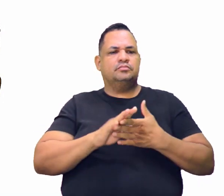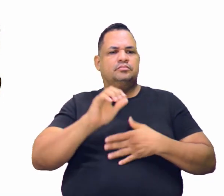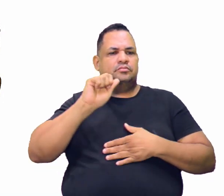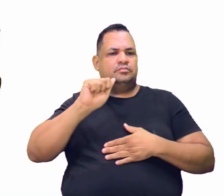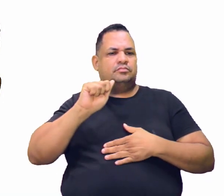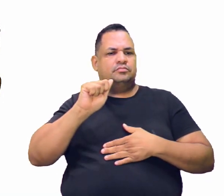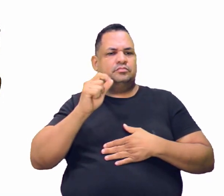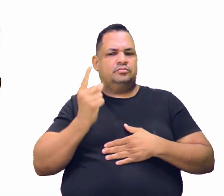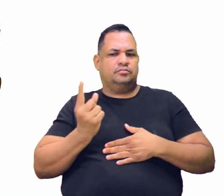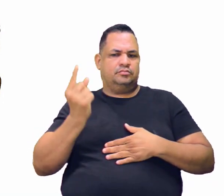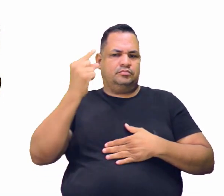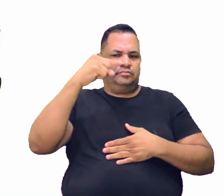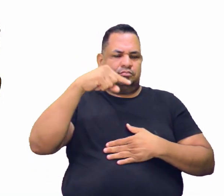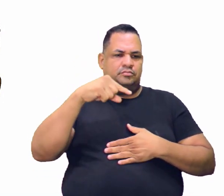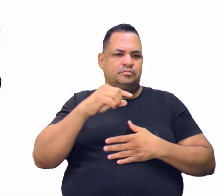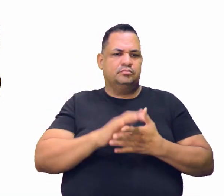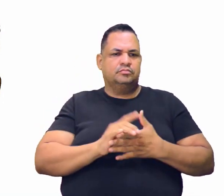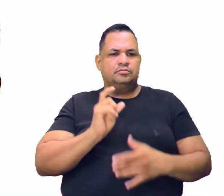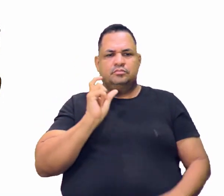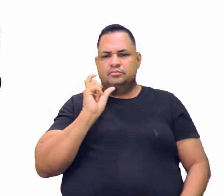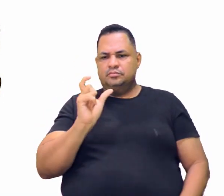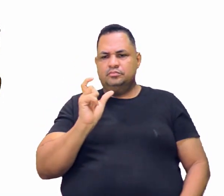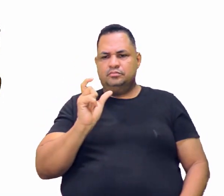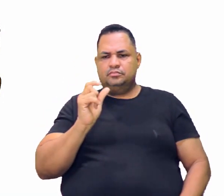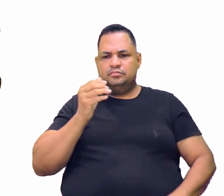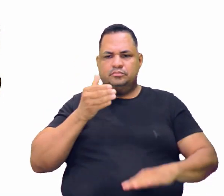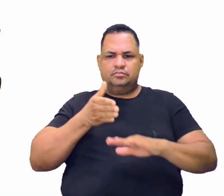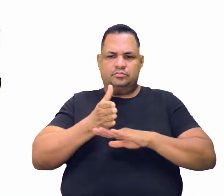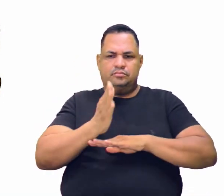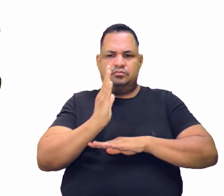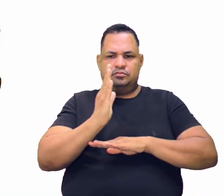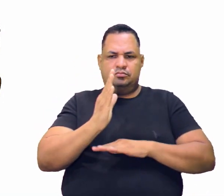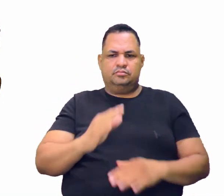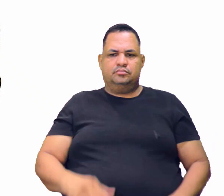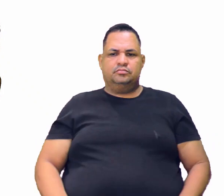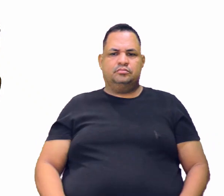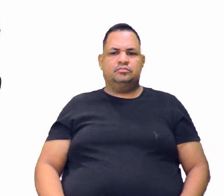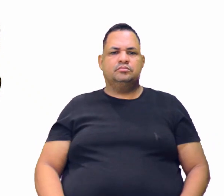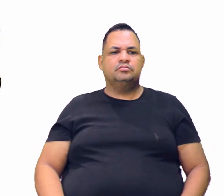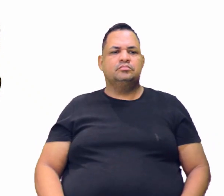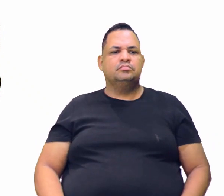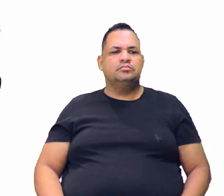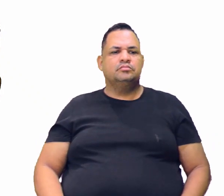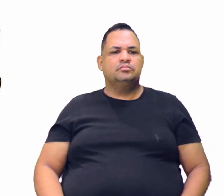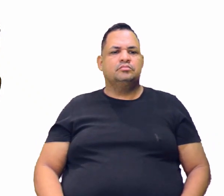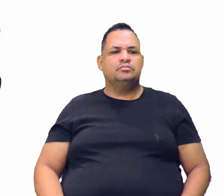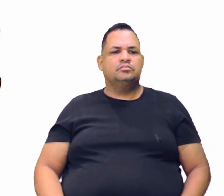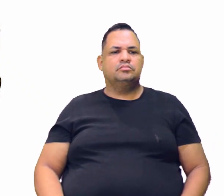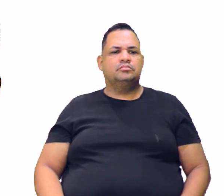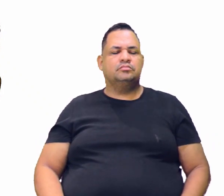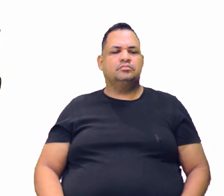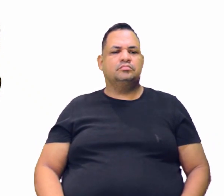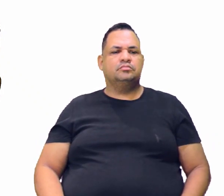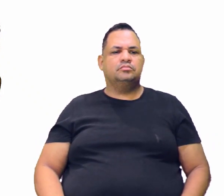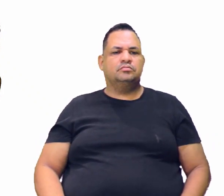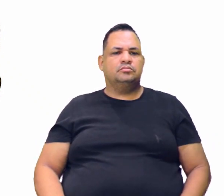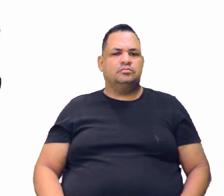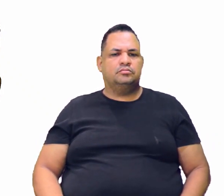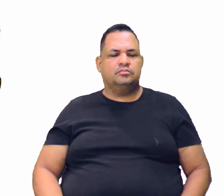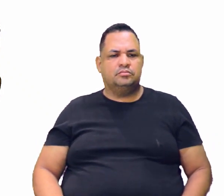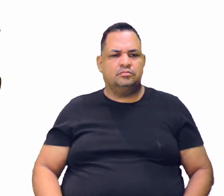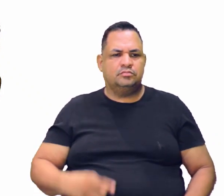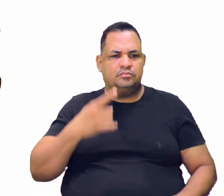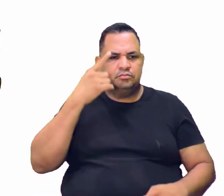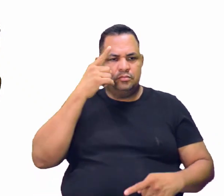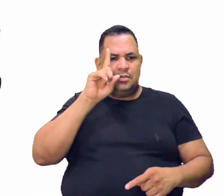o determinante antes da palavra entrada, tá certo? Por isso que ficou, é proibida